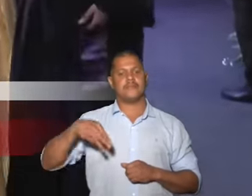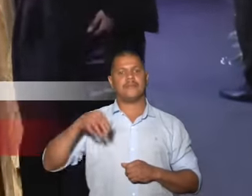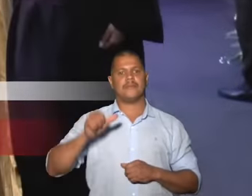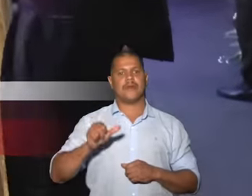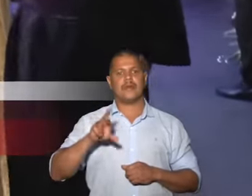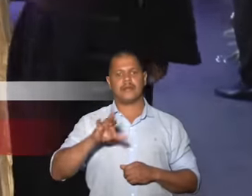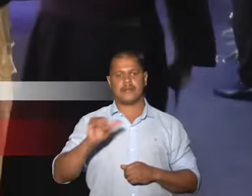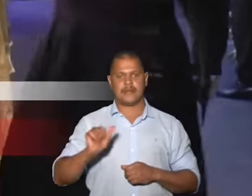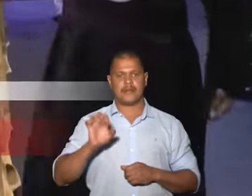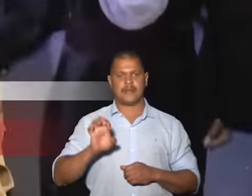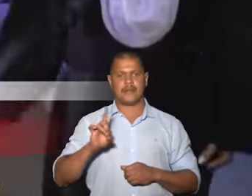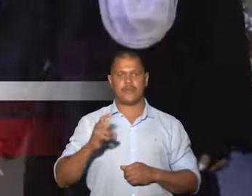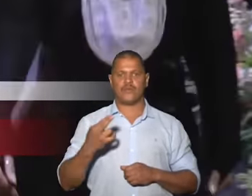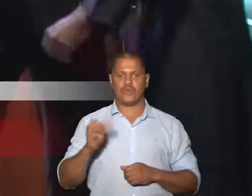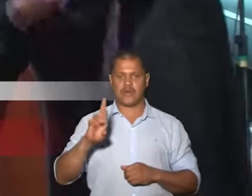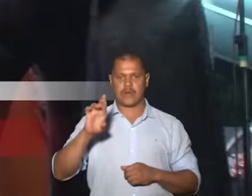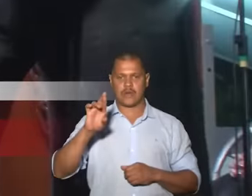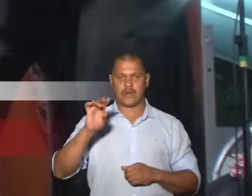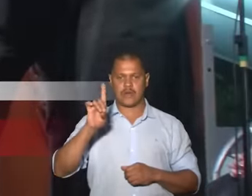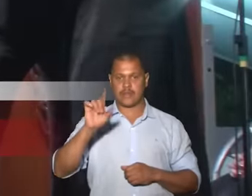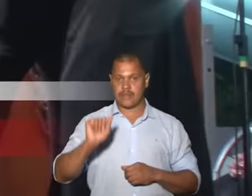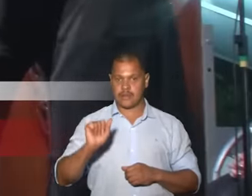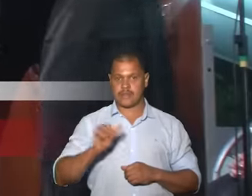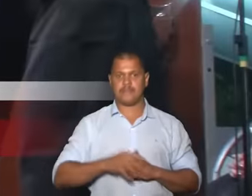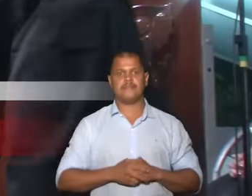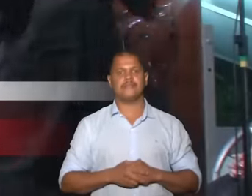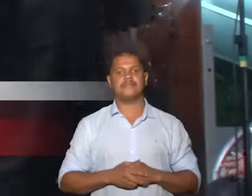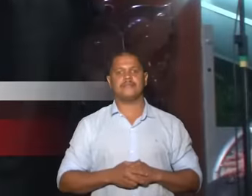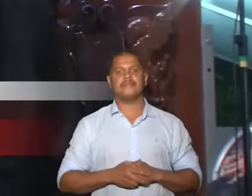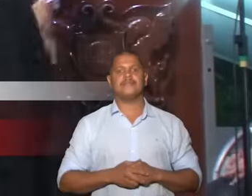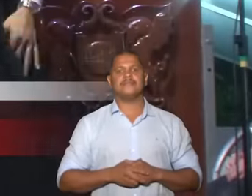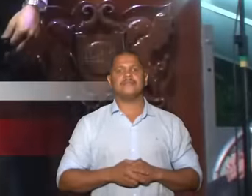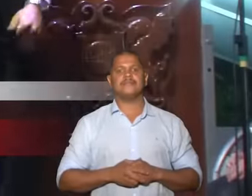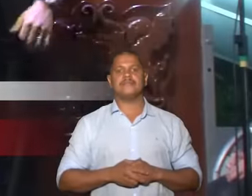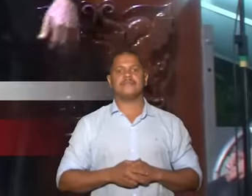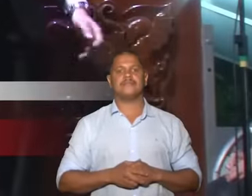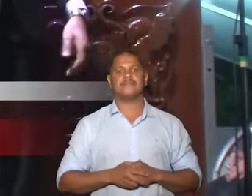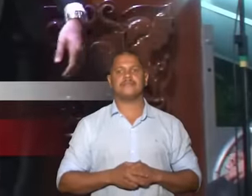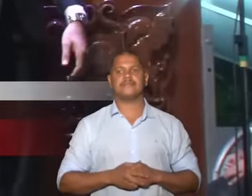Maria Eduarda da Costa Rocha,